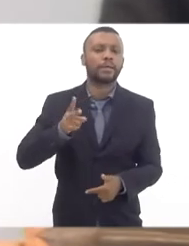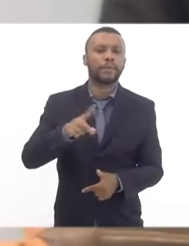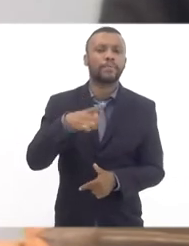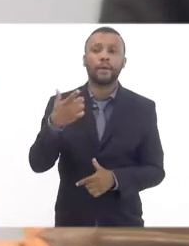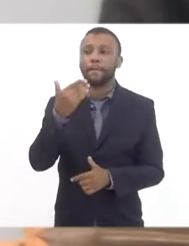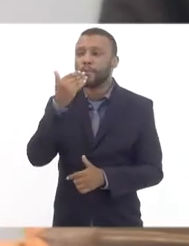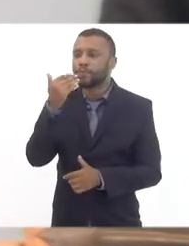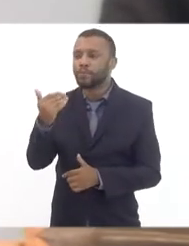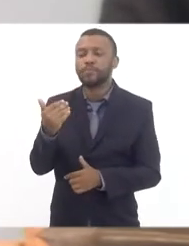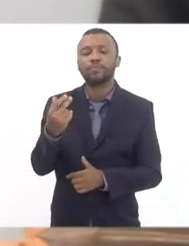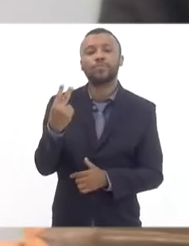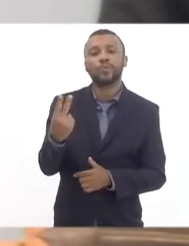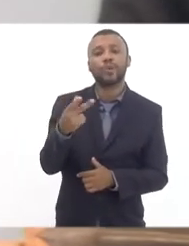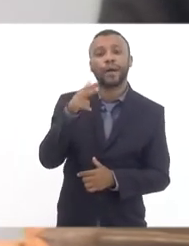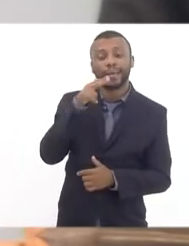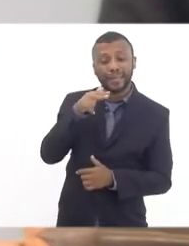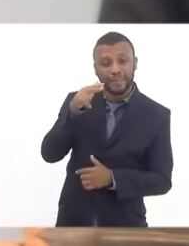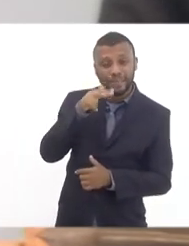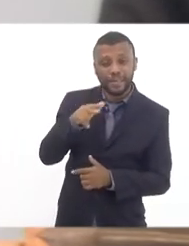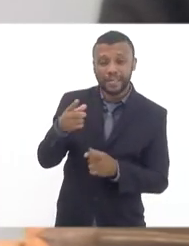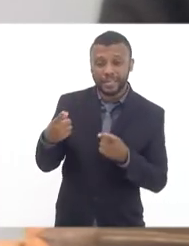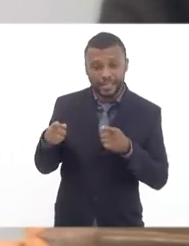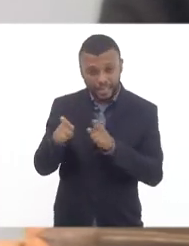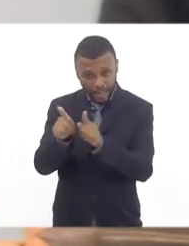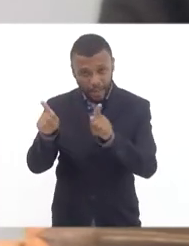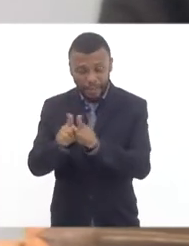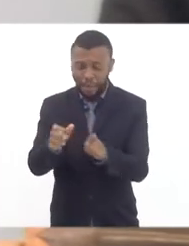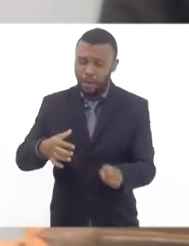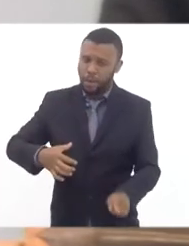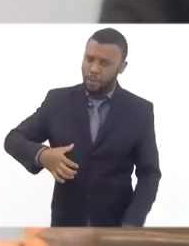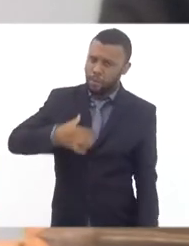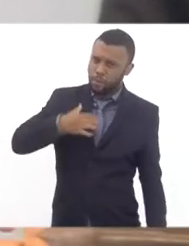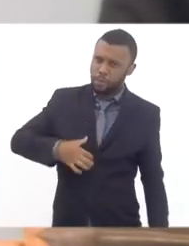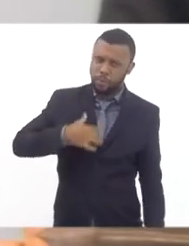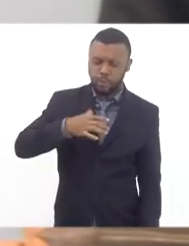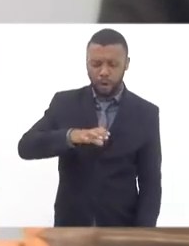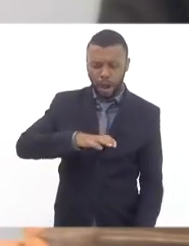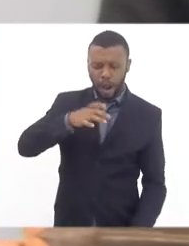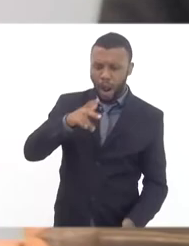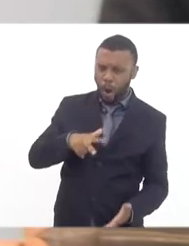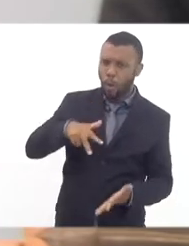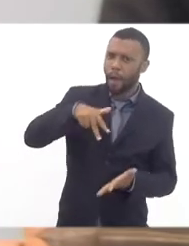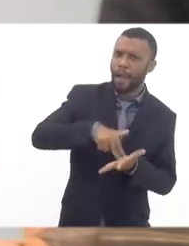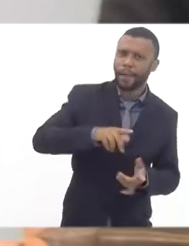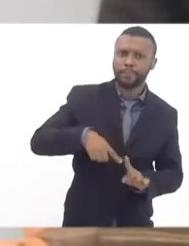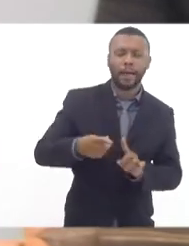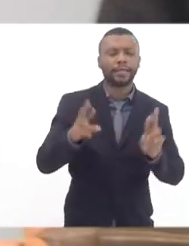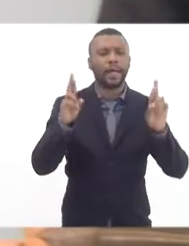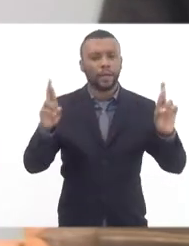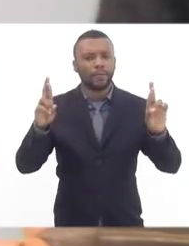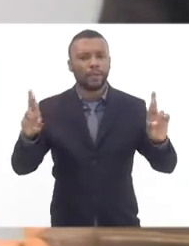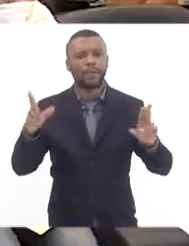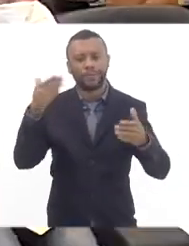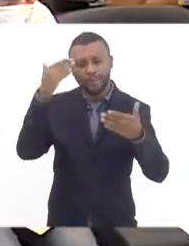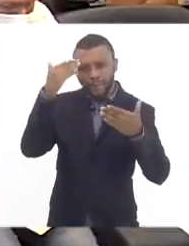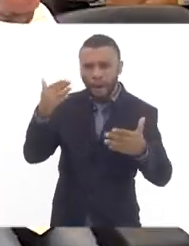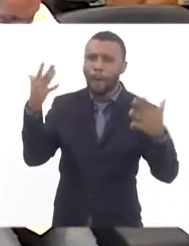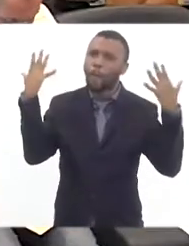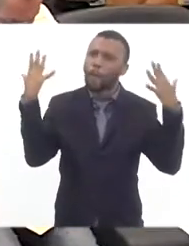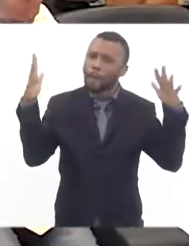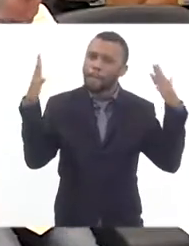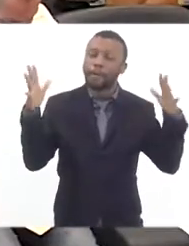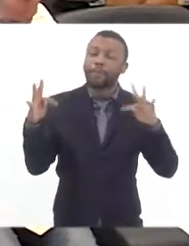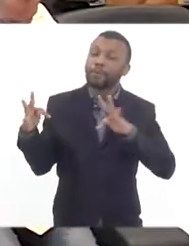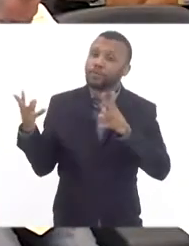da indignação, a coragem e a esperança. Então, muito obrigada, um aplauso para todo mundo que está aqui até